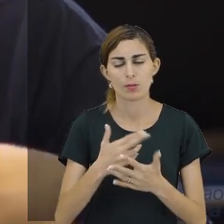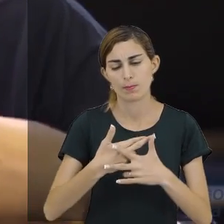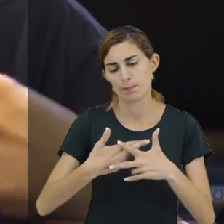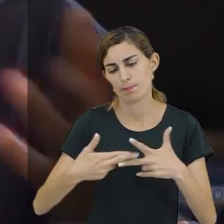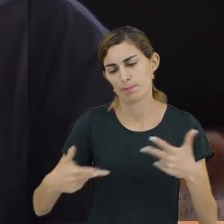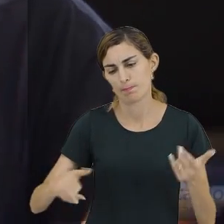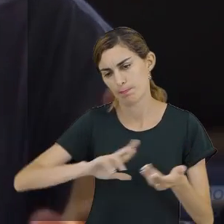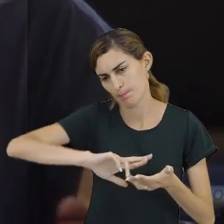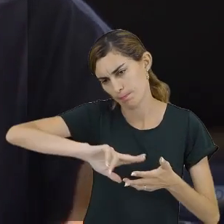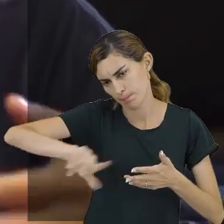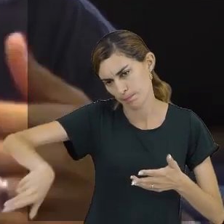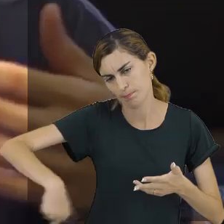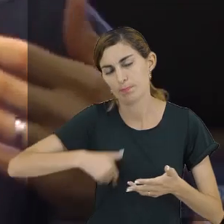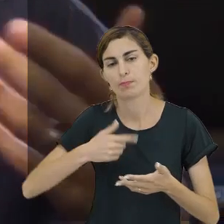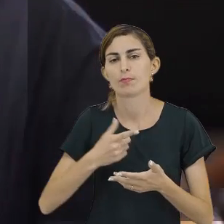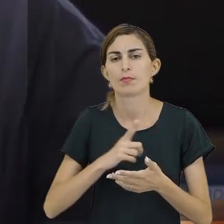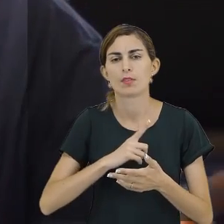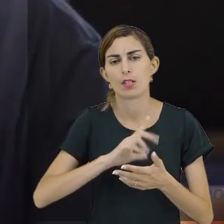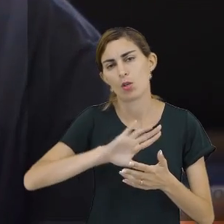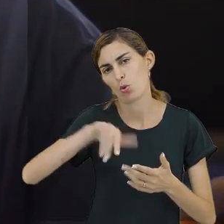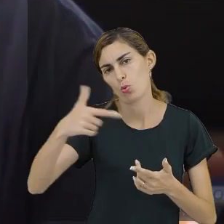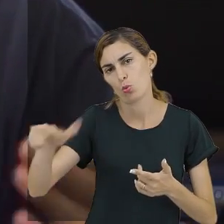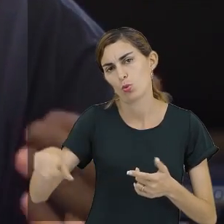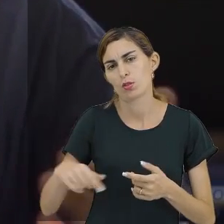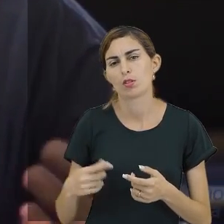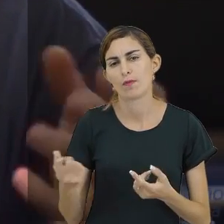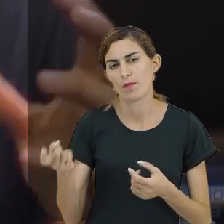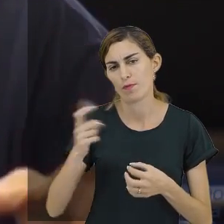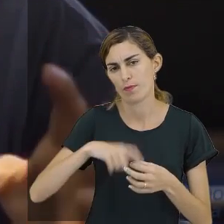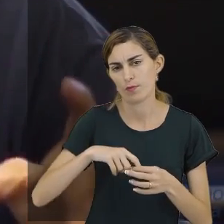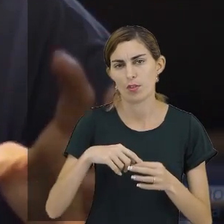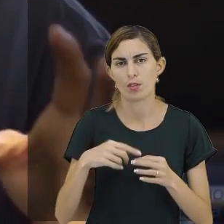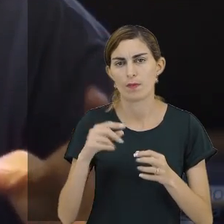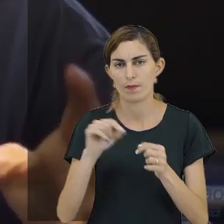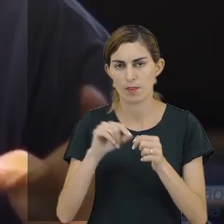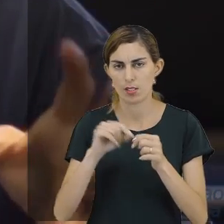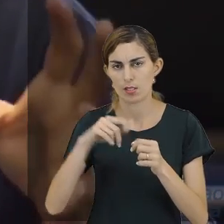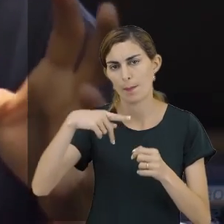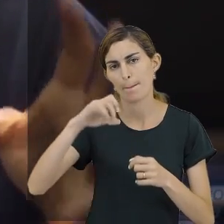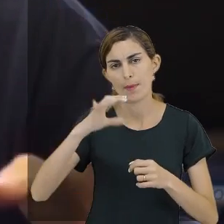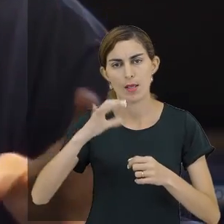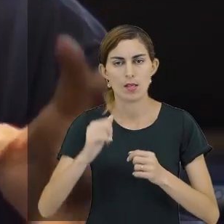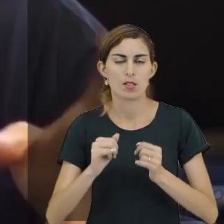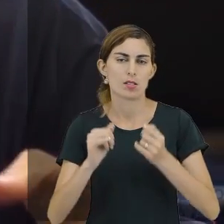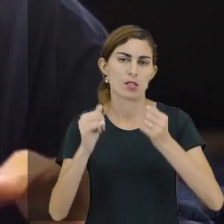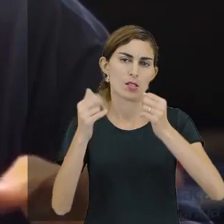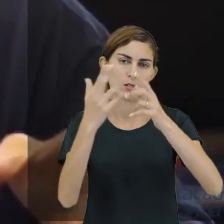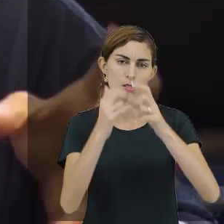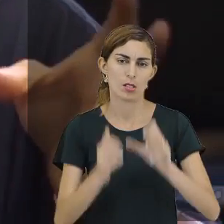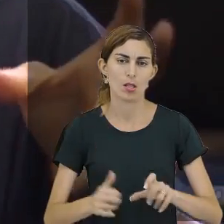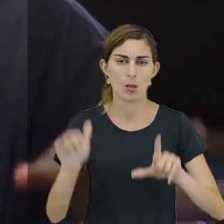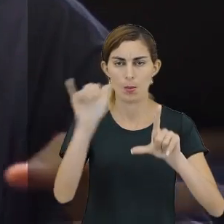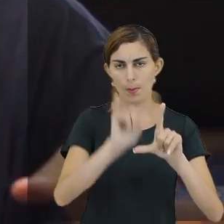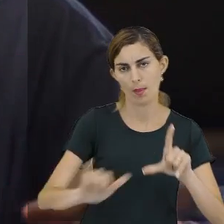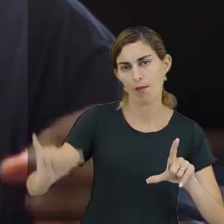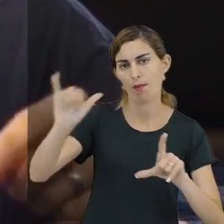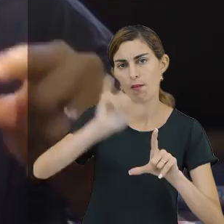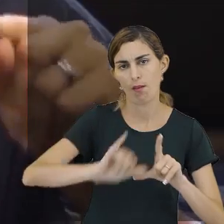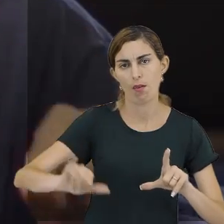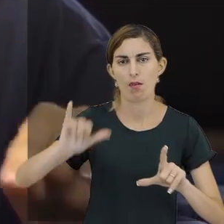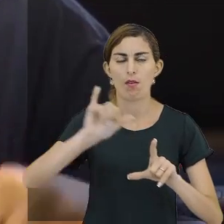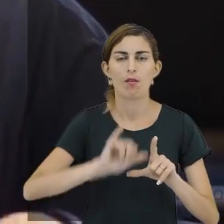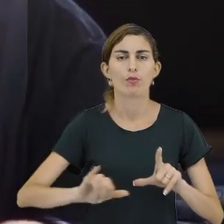ferramentas a mais, algumas ferramentas extras do GIMP voltadas à produção de peças ou de imagens, de layouts para a